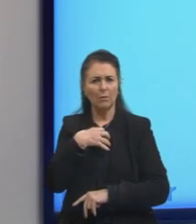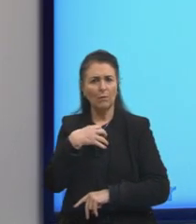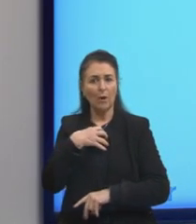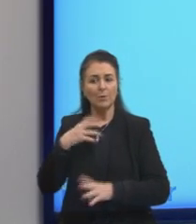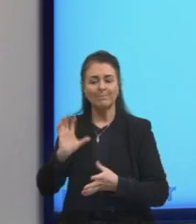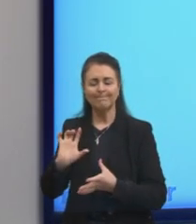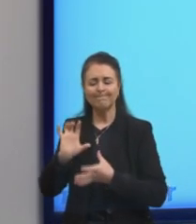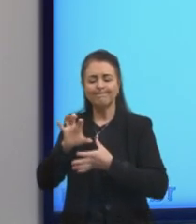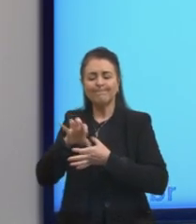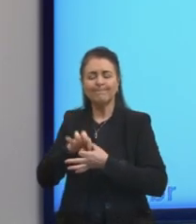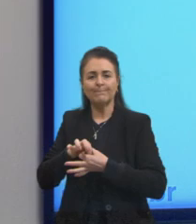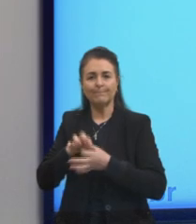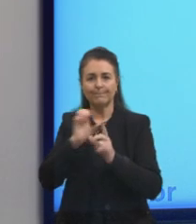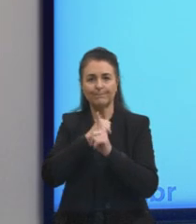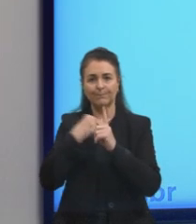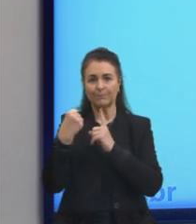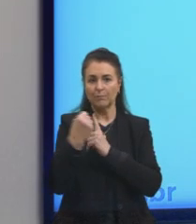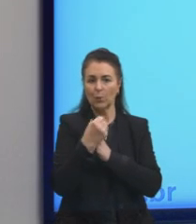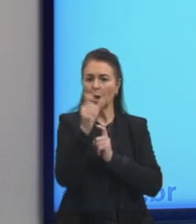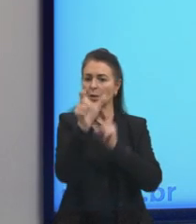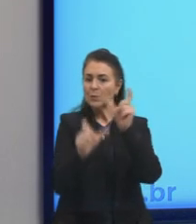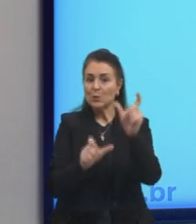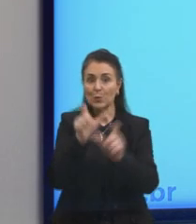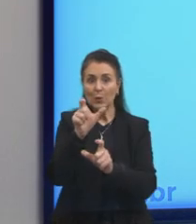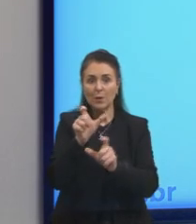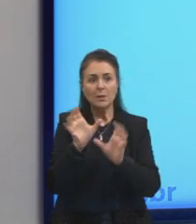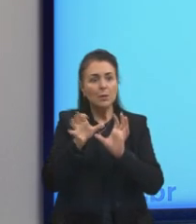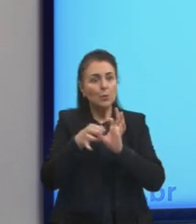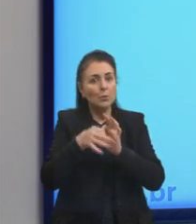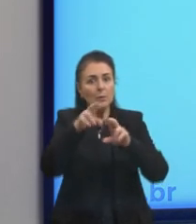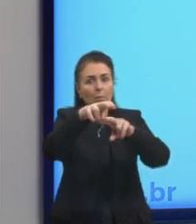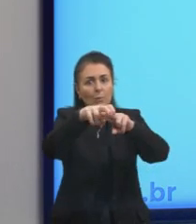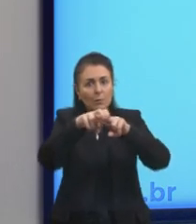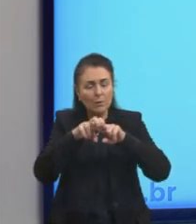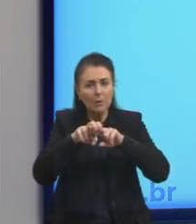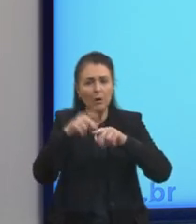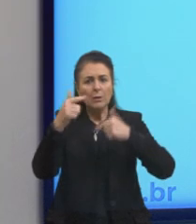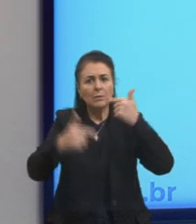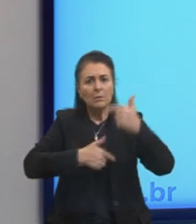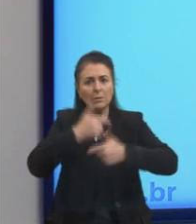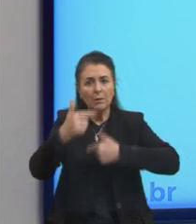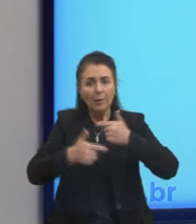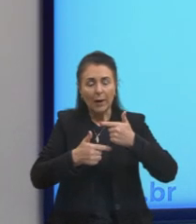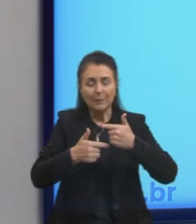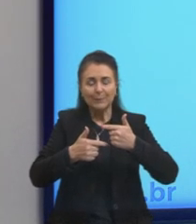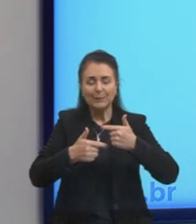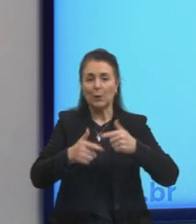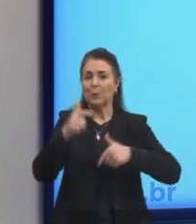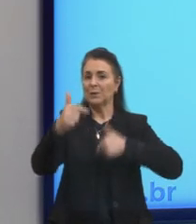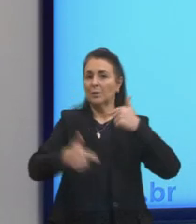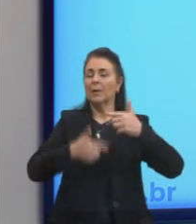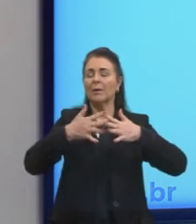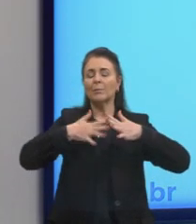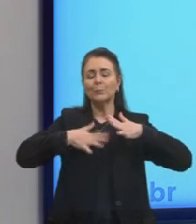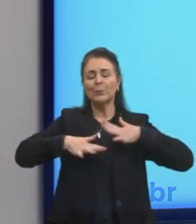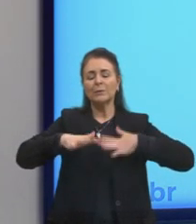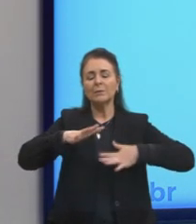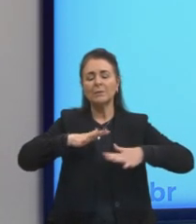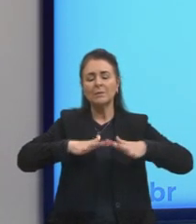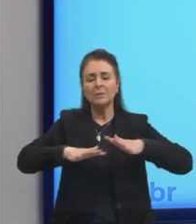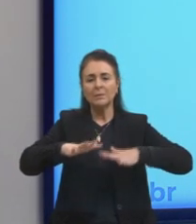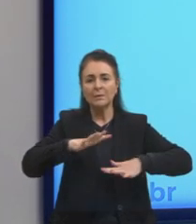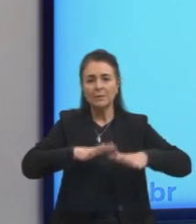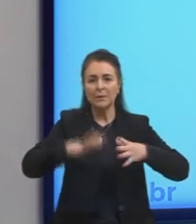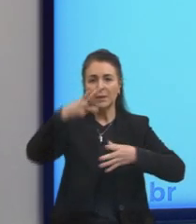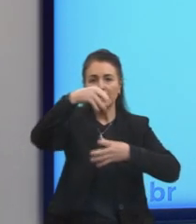coesão social as pessoas vão se une pelo trabalho né então o a harmonia o fator de Harmonia entre